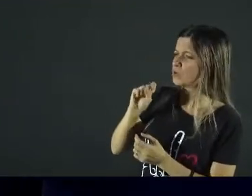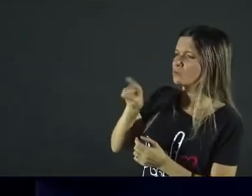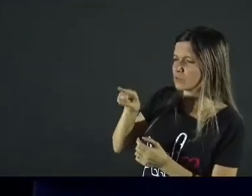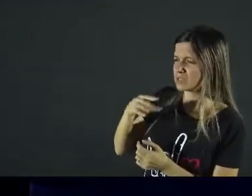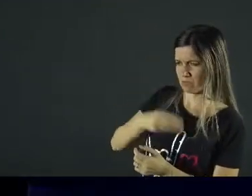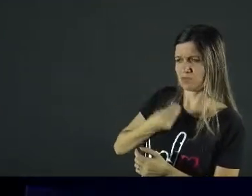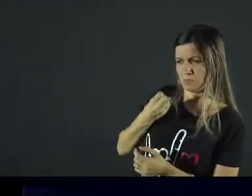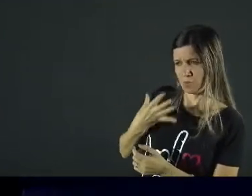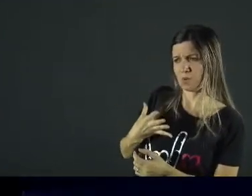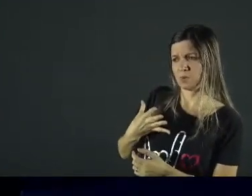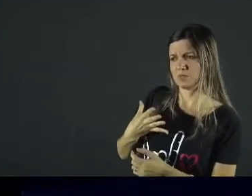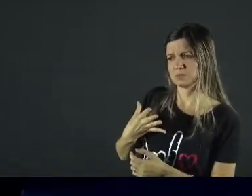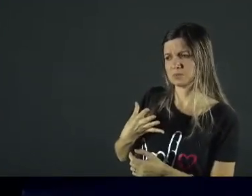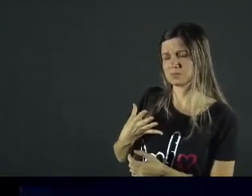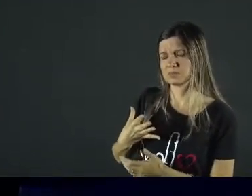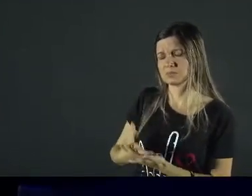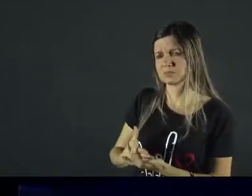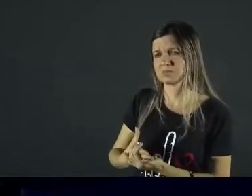com você?